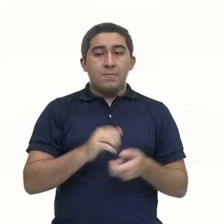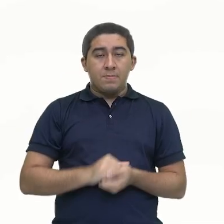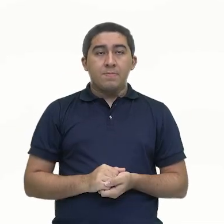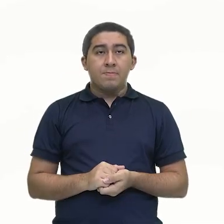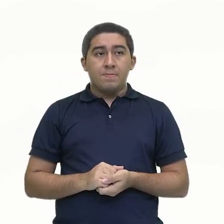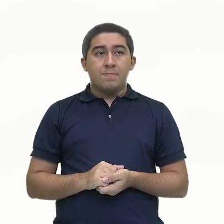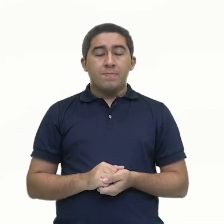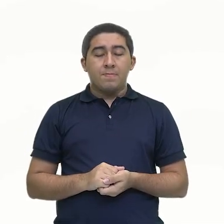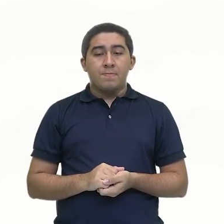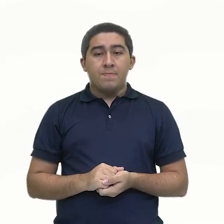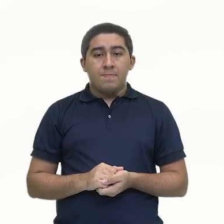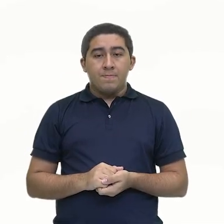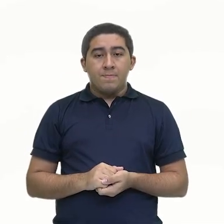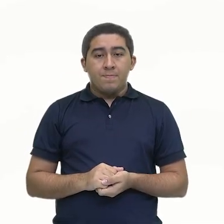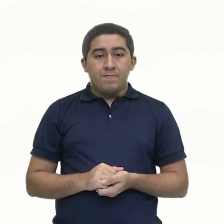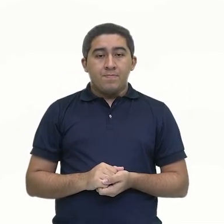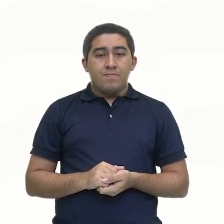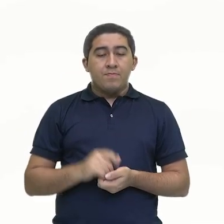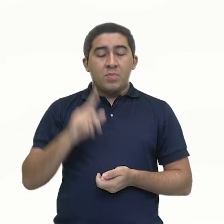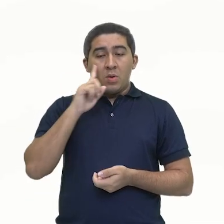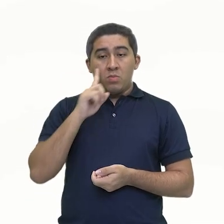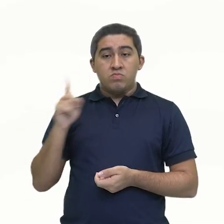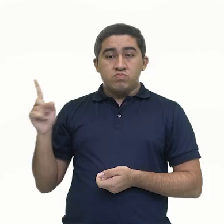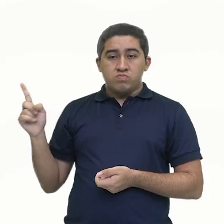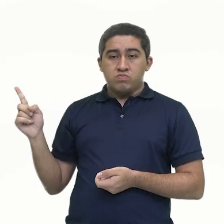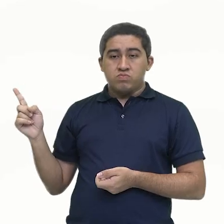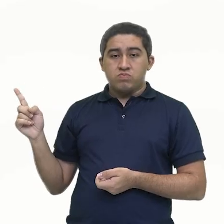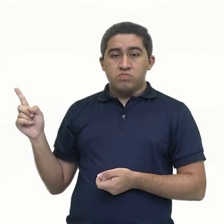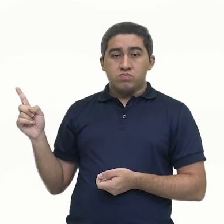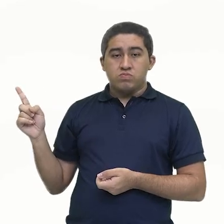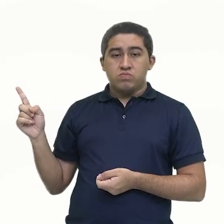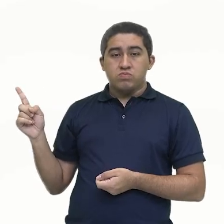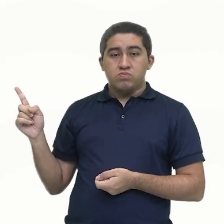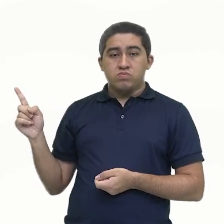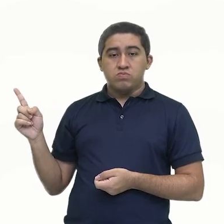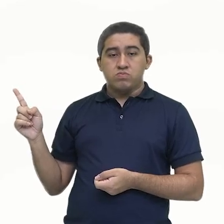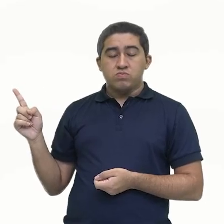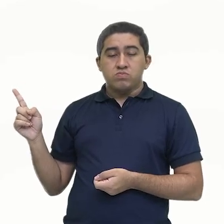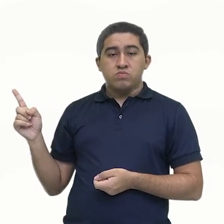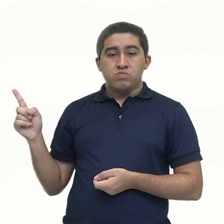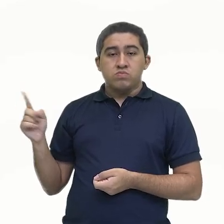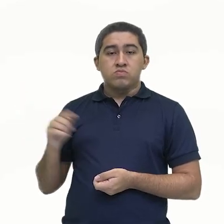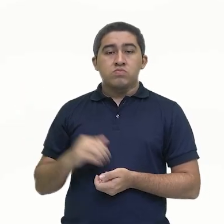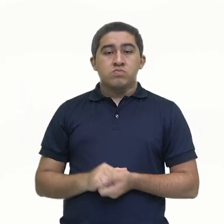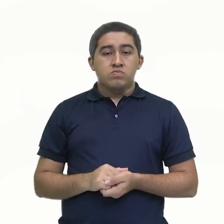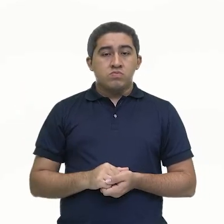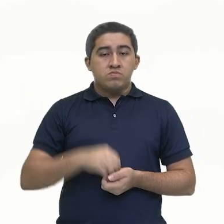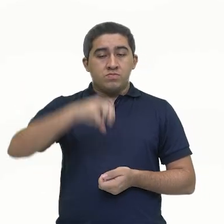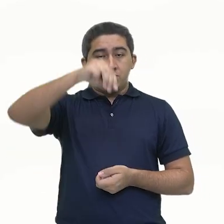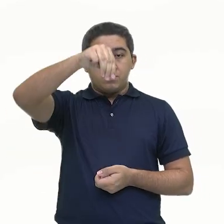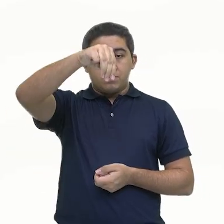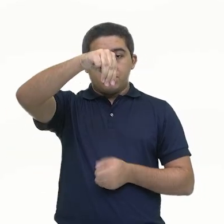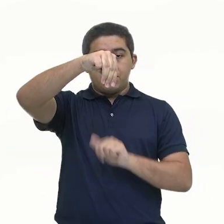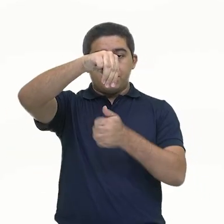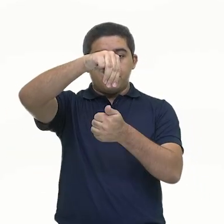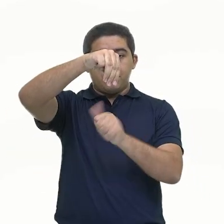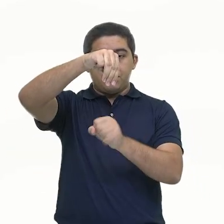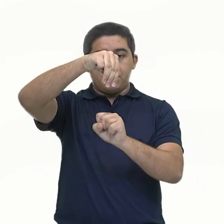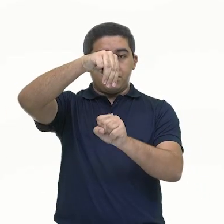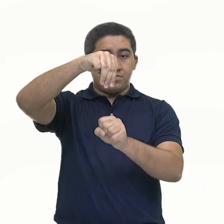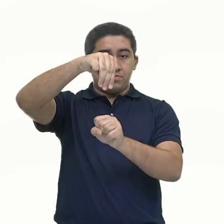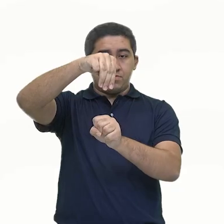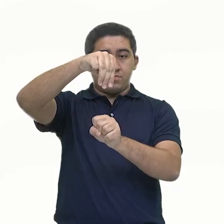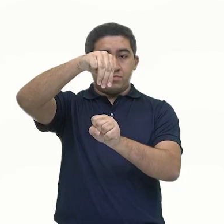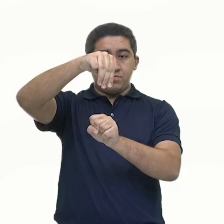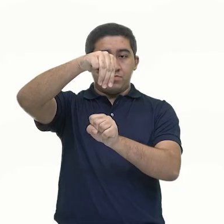Então, aqui, na camada K, somente 2, na camada L, 8 elétrons, na camada M,